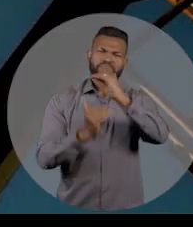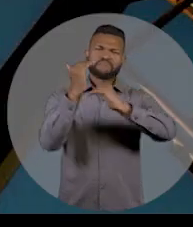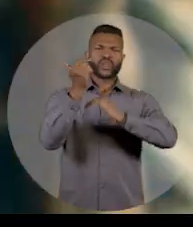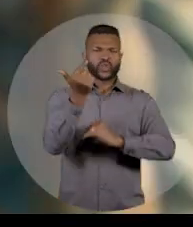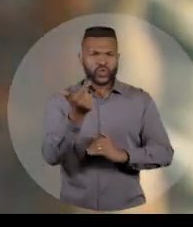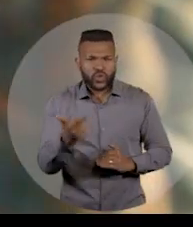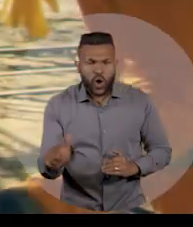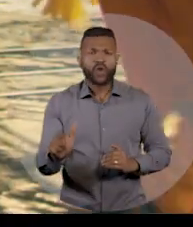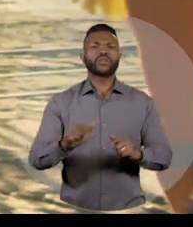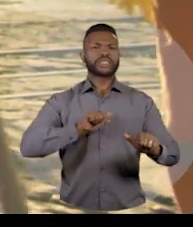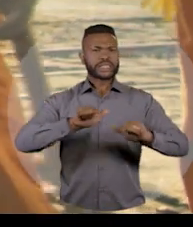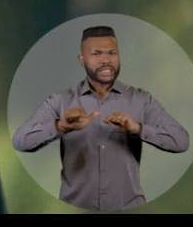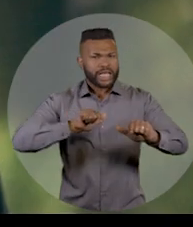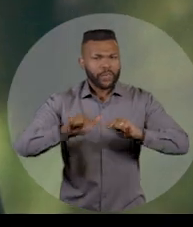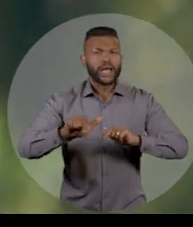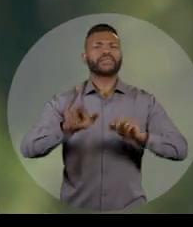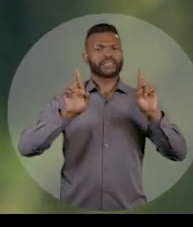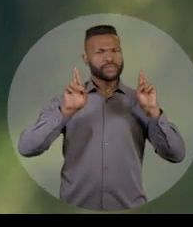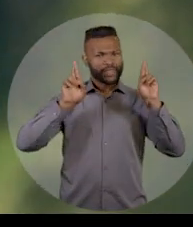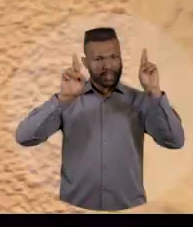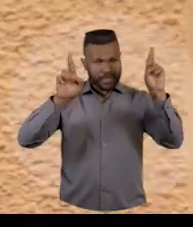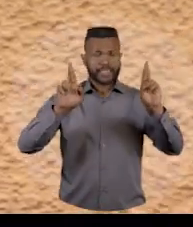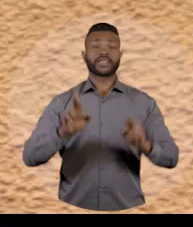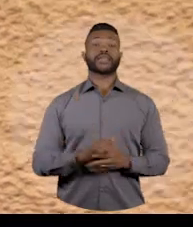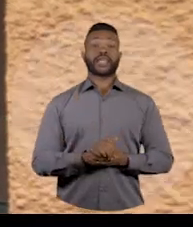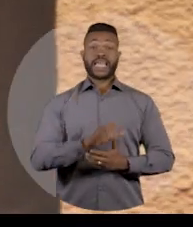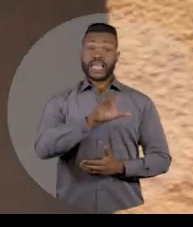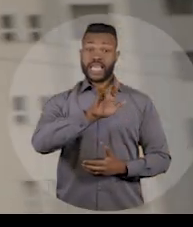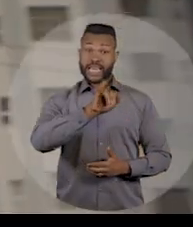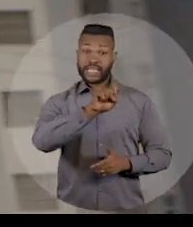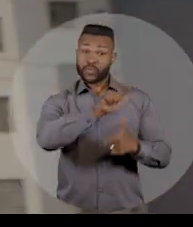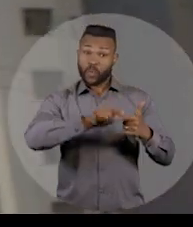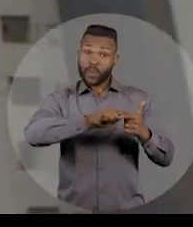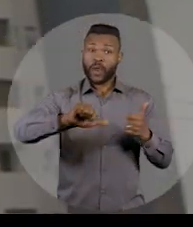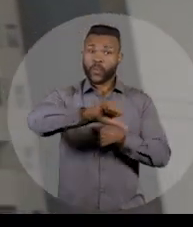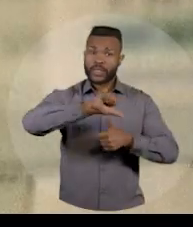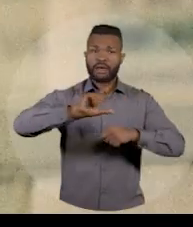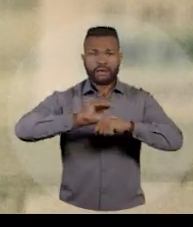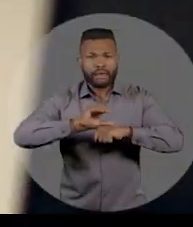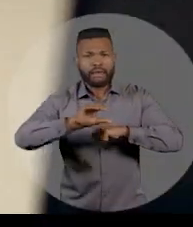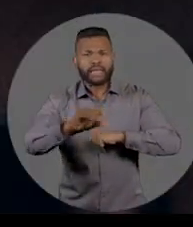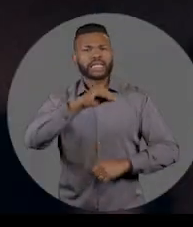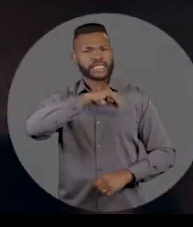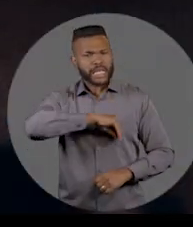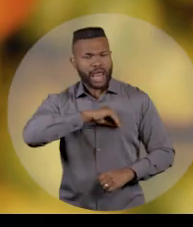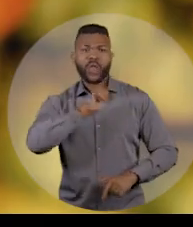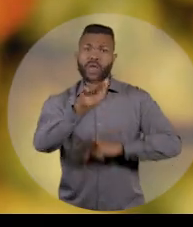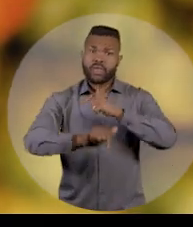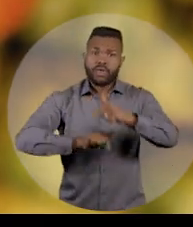crescimento, do emprego e da esperança. Para sair da crise, tem que distribuir renda, garantir salário,